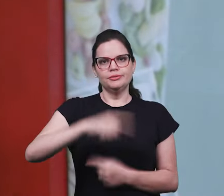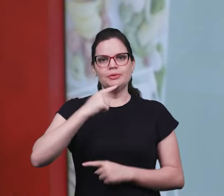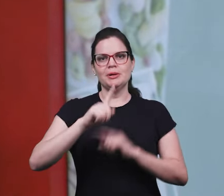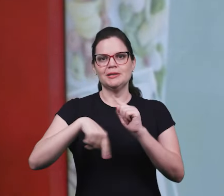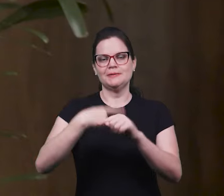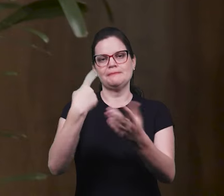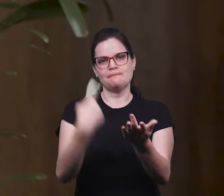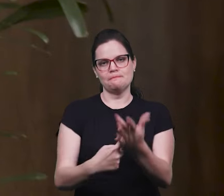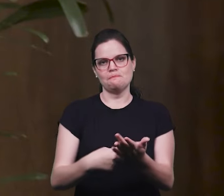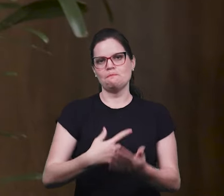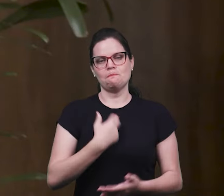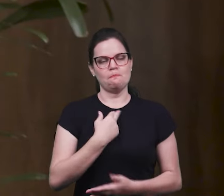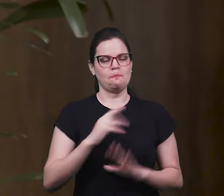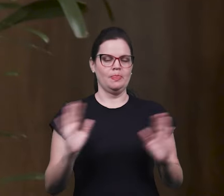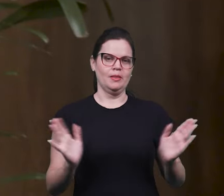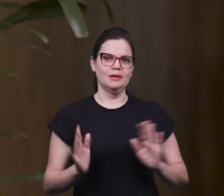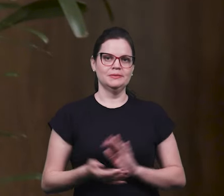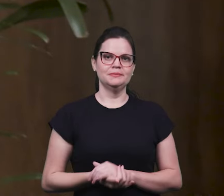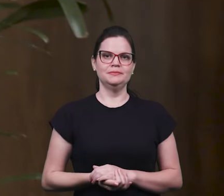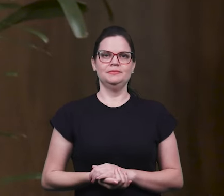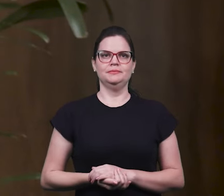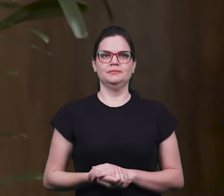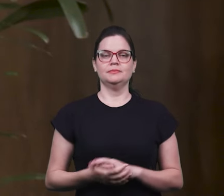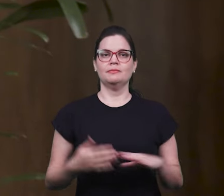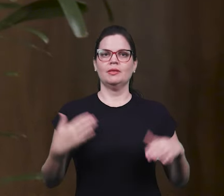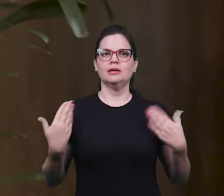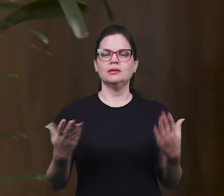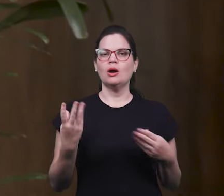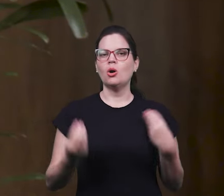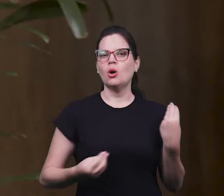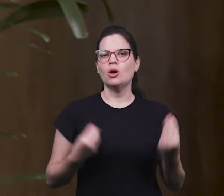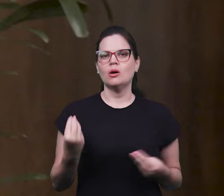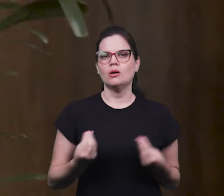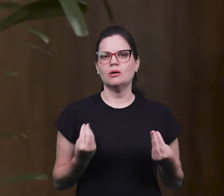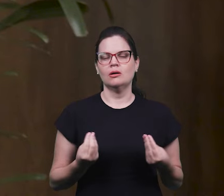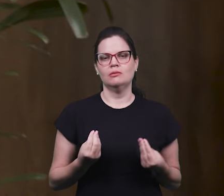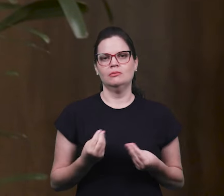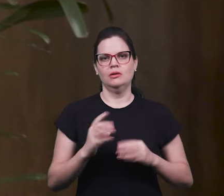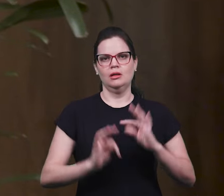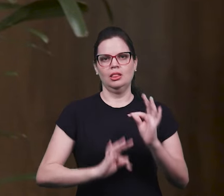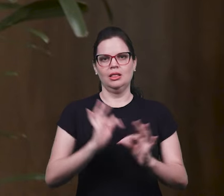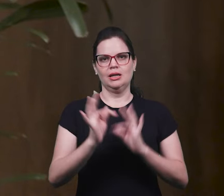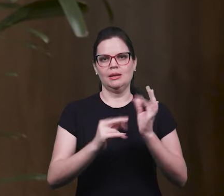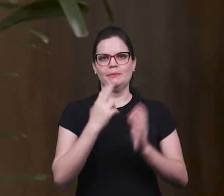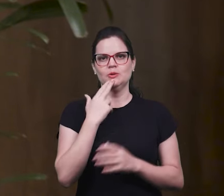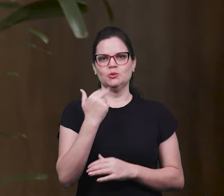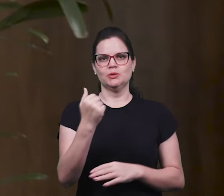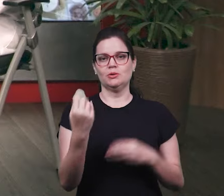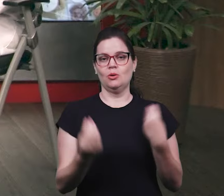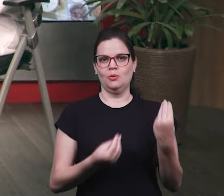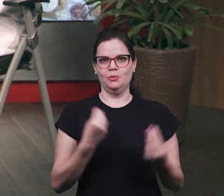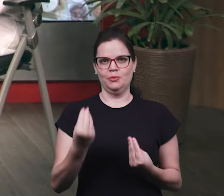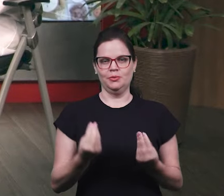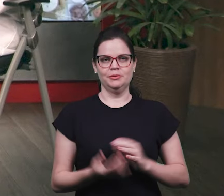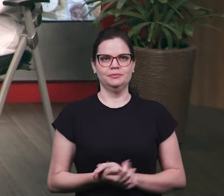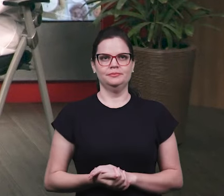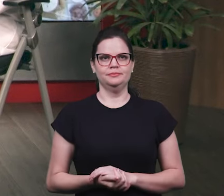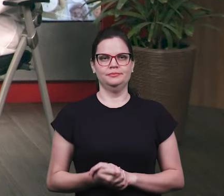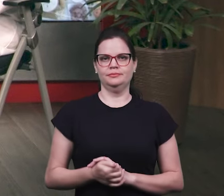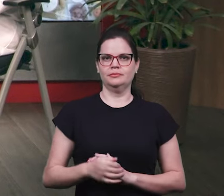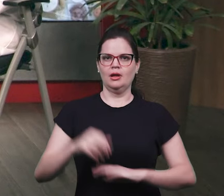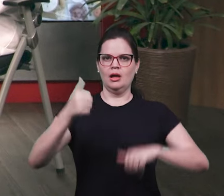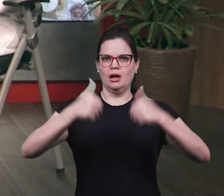cirurgia então e deante disso né como que deve ser feito o tratamento nutricional avaliar